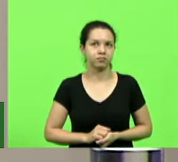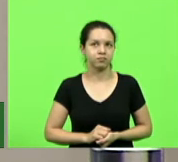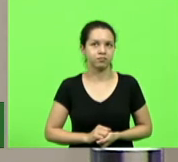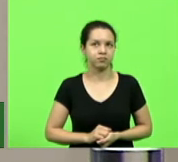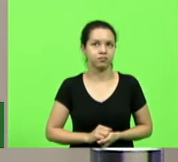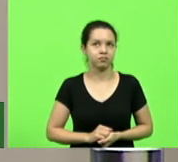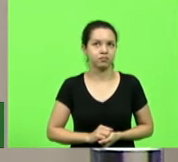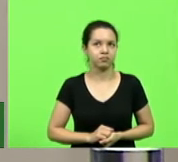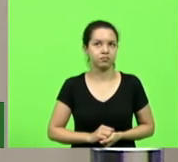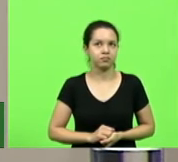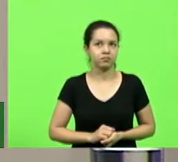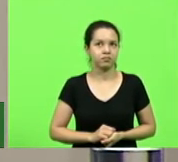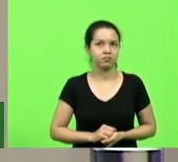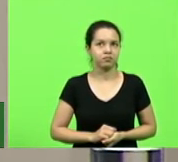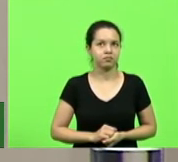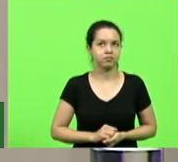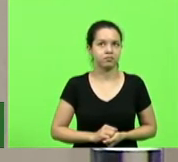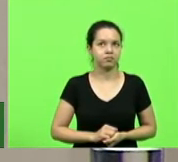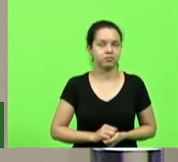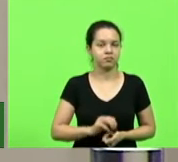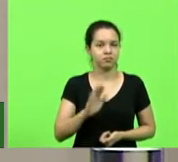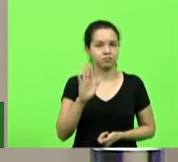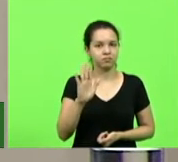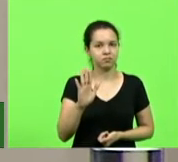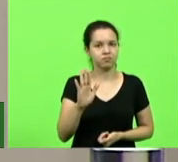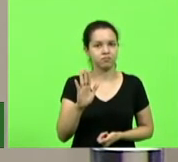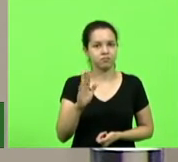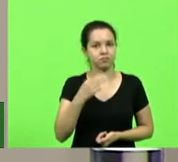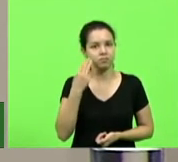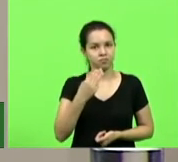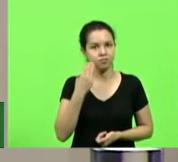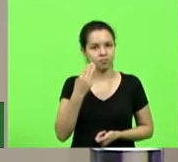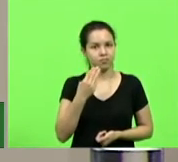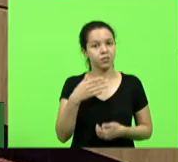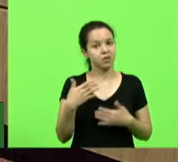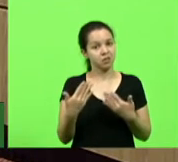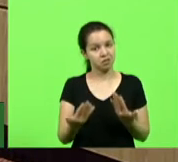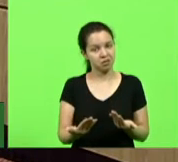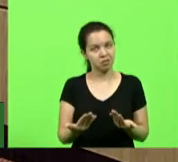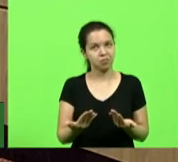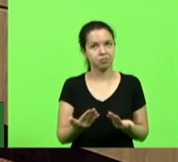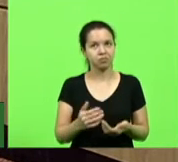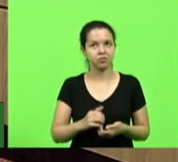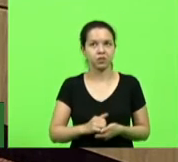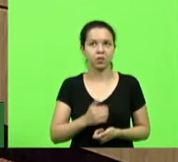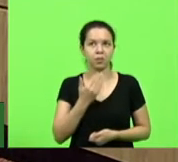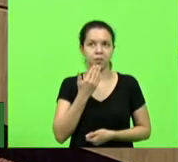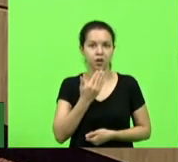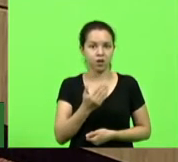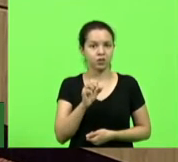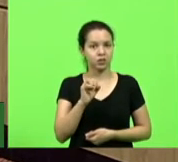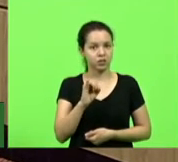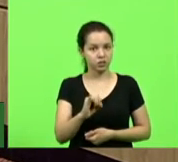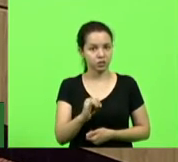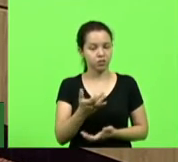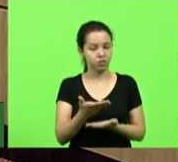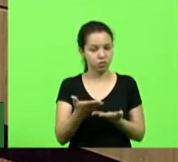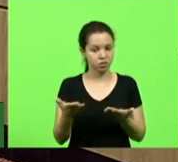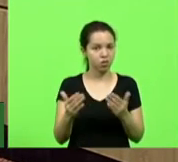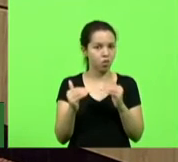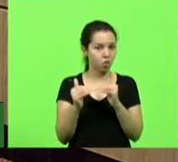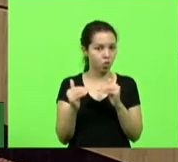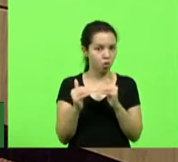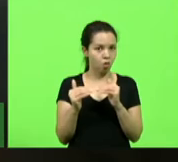Presidente, então... Sim, deputado Márcio Machado. Eu peço se há concordância dos nobres colegas de